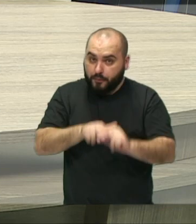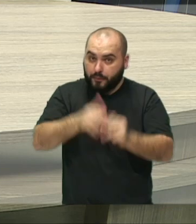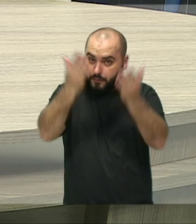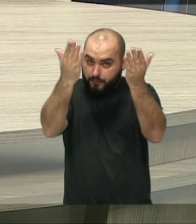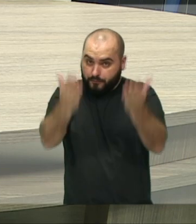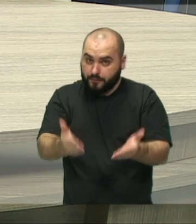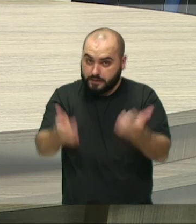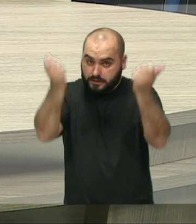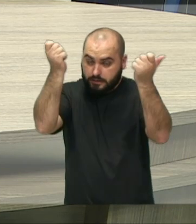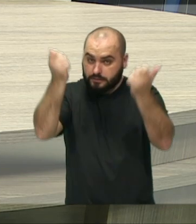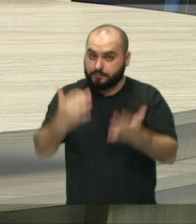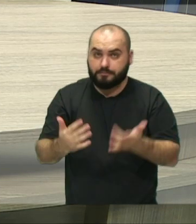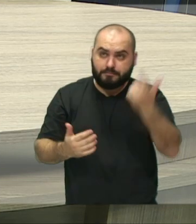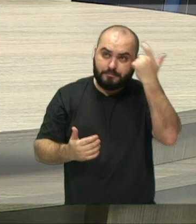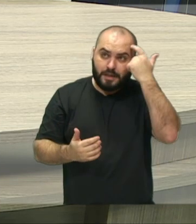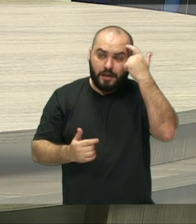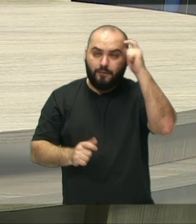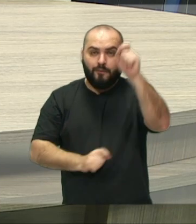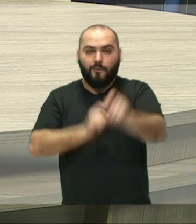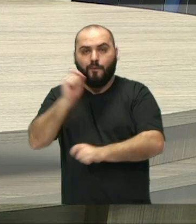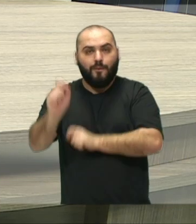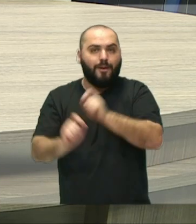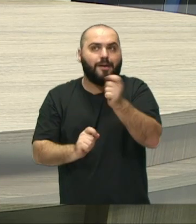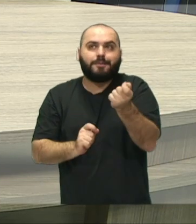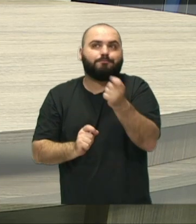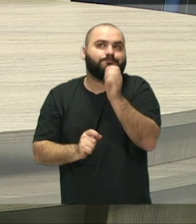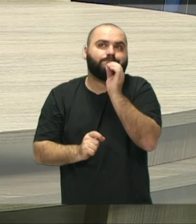exatamente em colocar